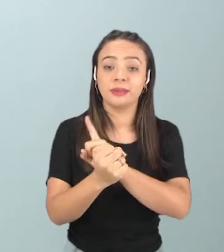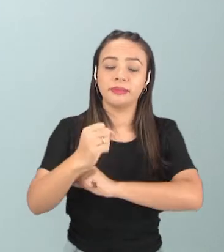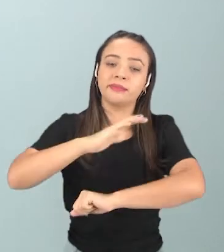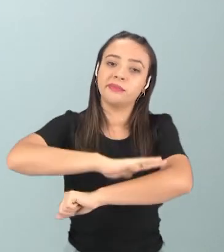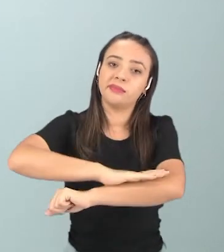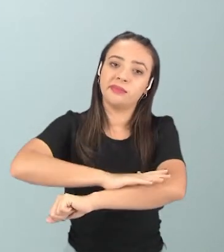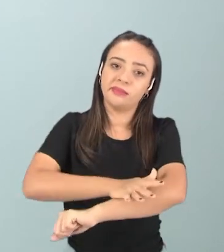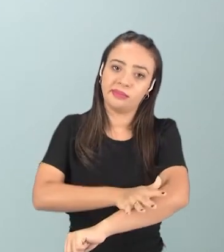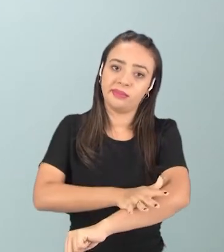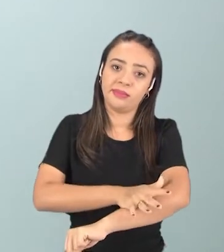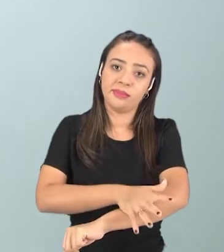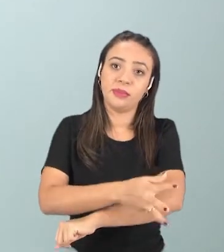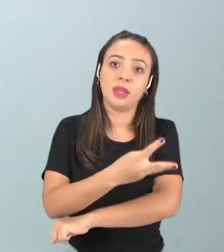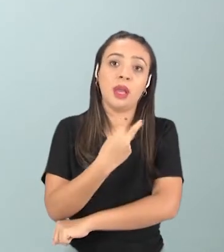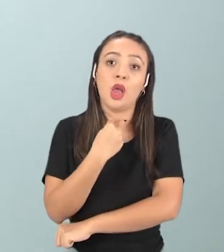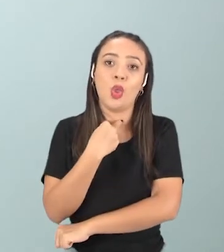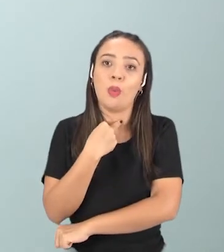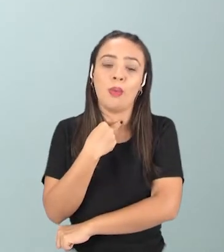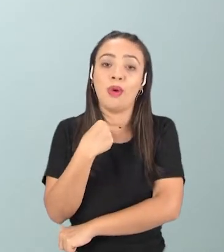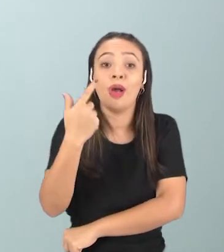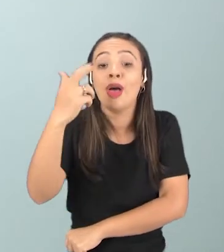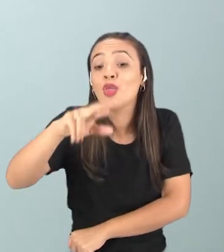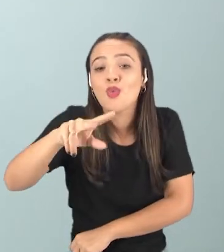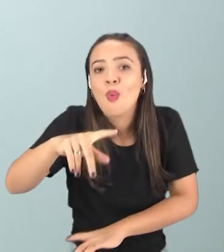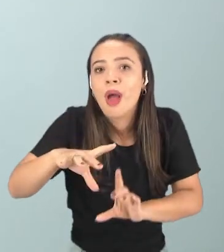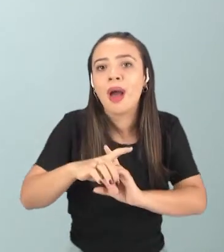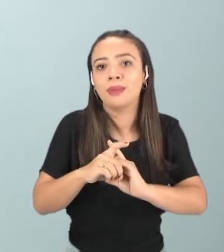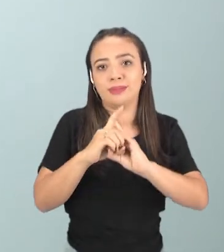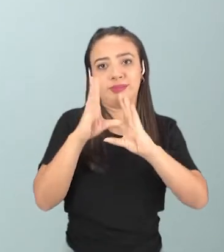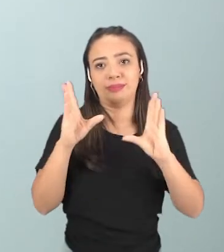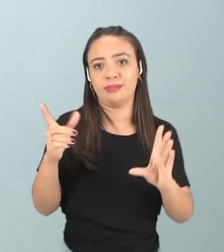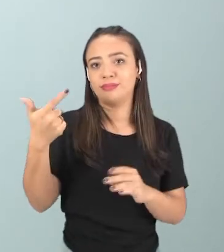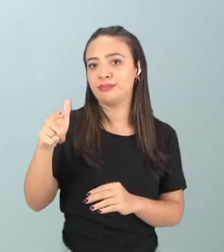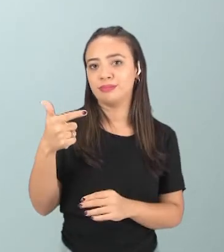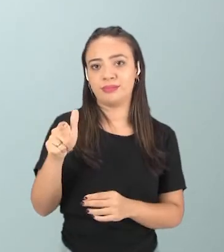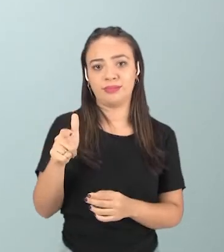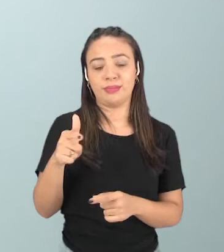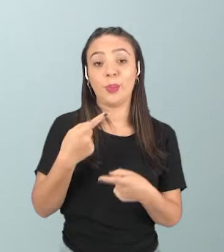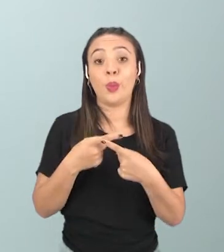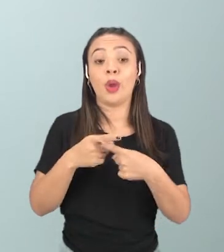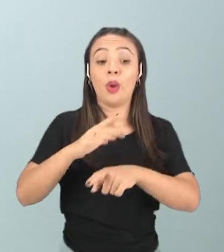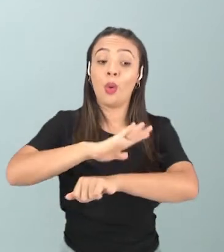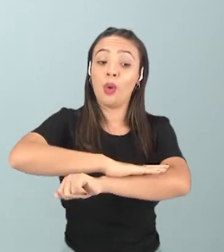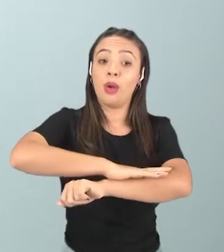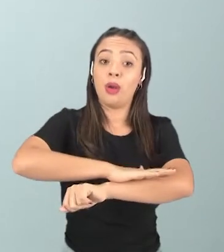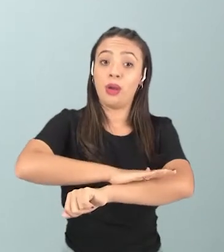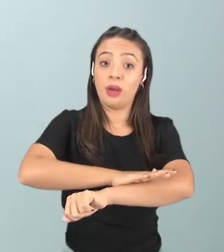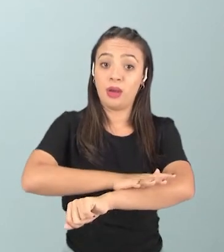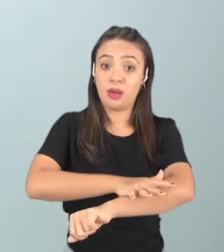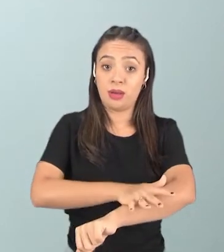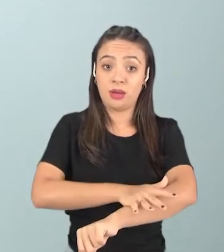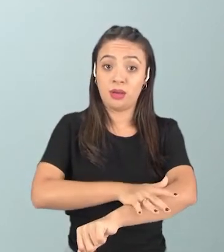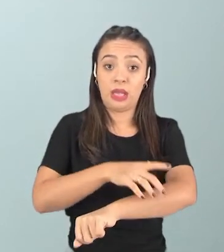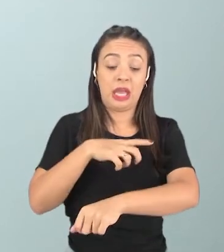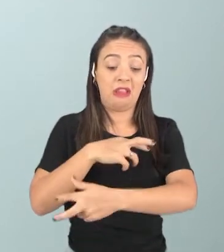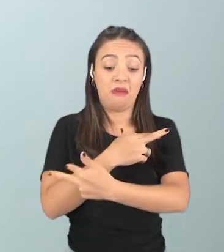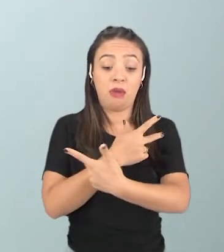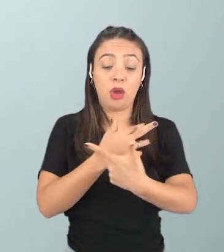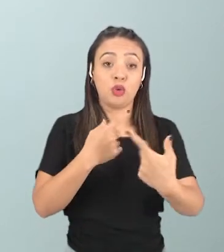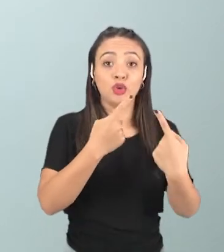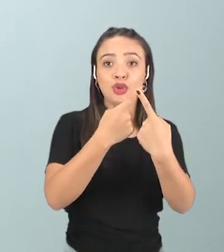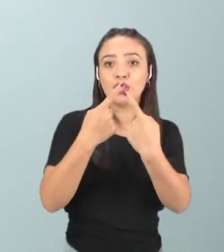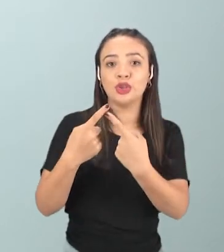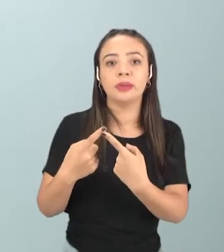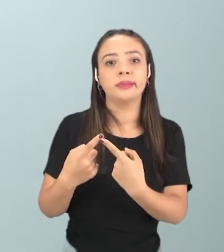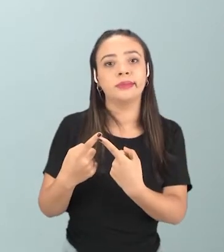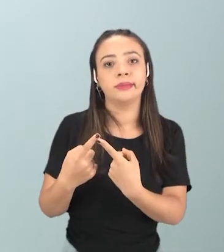ela não é democrática em nenhum aspecto. Porque o racismo ele se expressa nos mais diferentes níveis da sociedade.